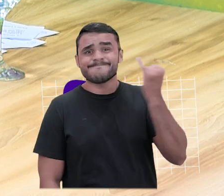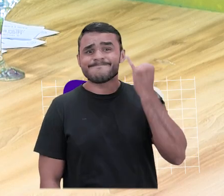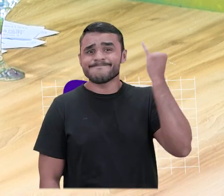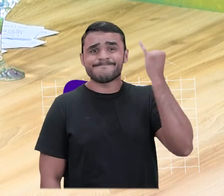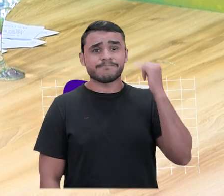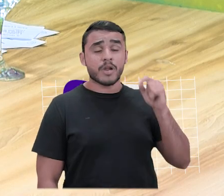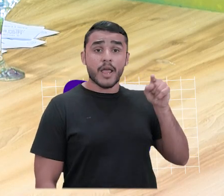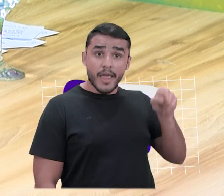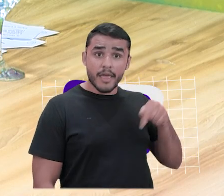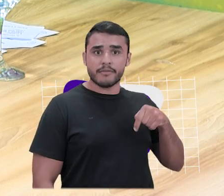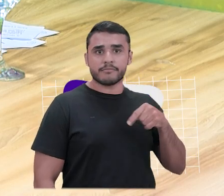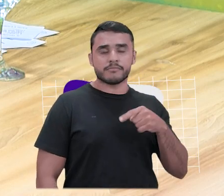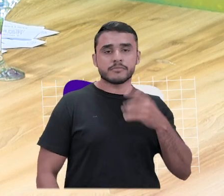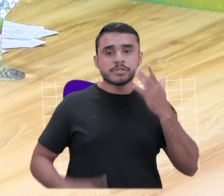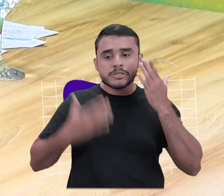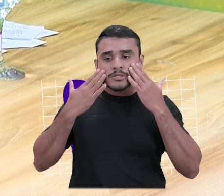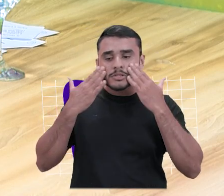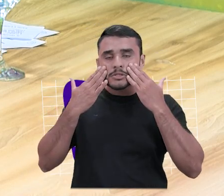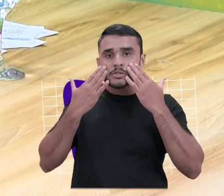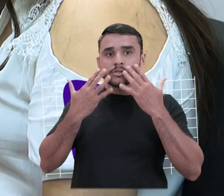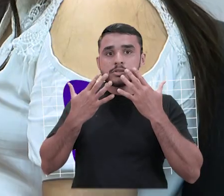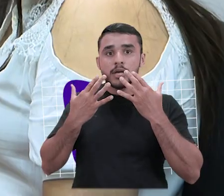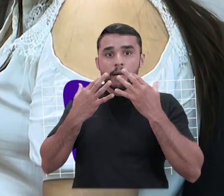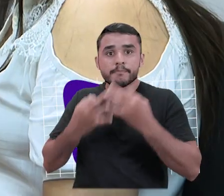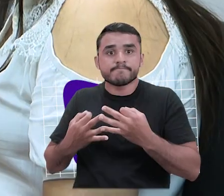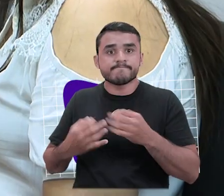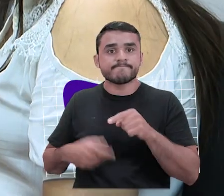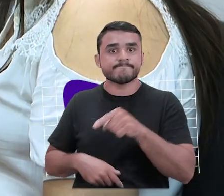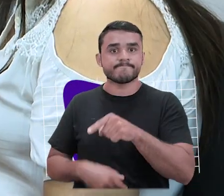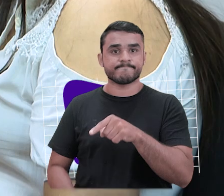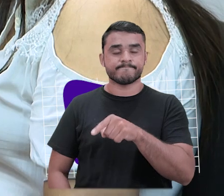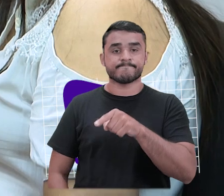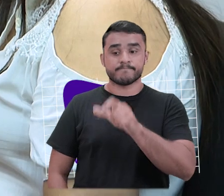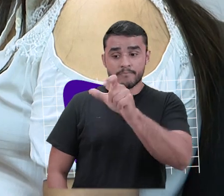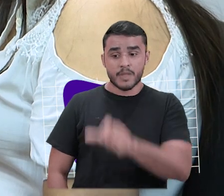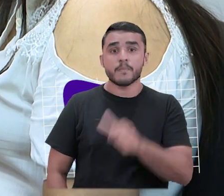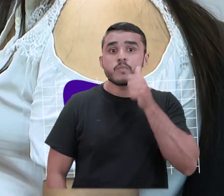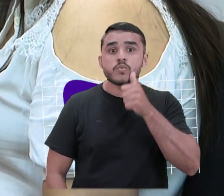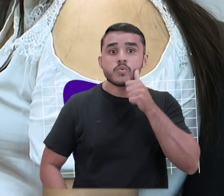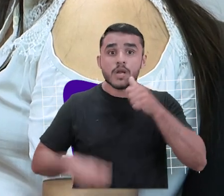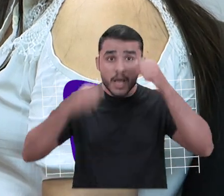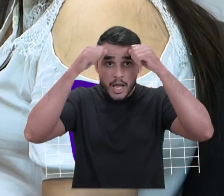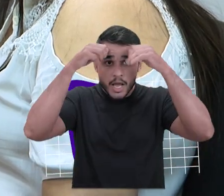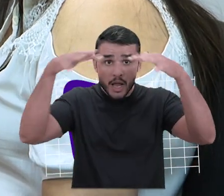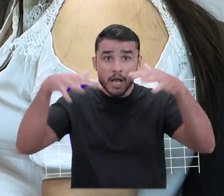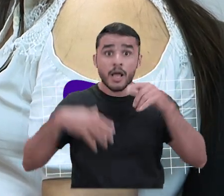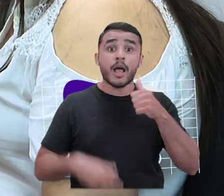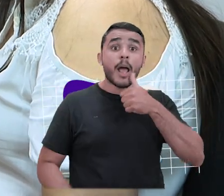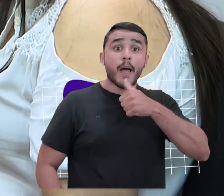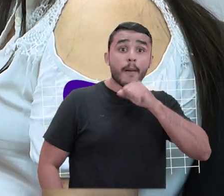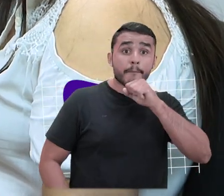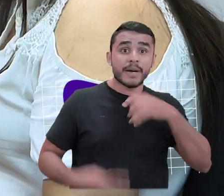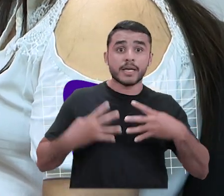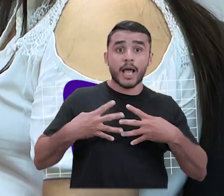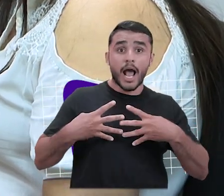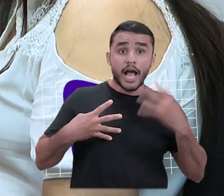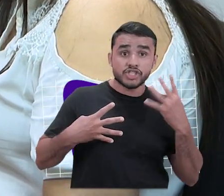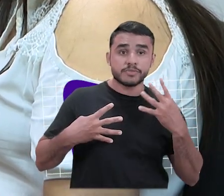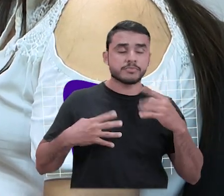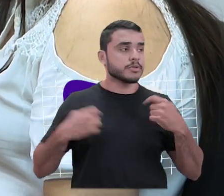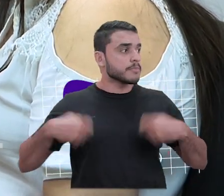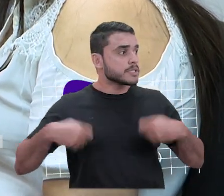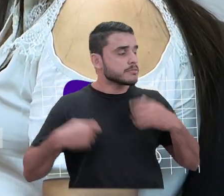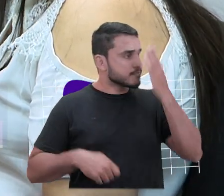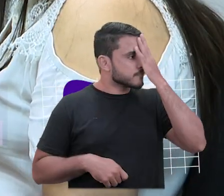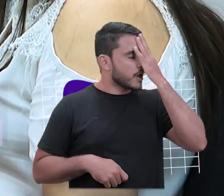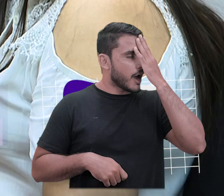mulheres autistas, entender as mulheres que são mães atípicas, né? E que muitas vezes tem uma dificuldade muito